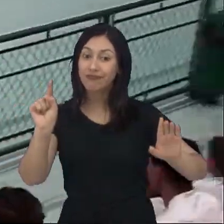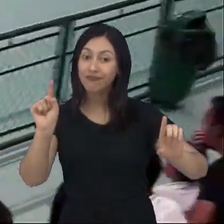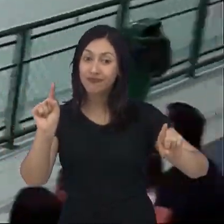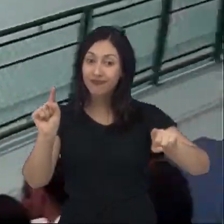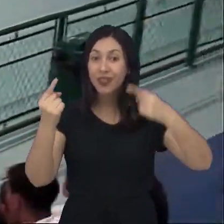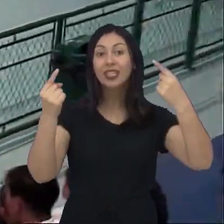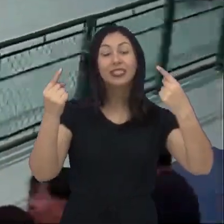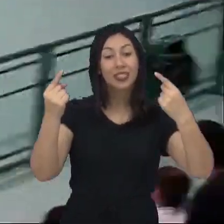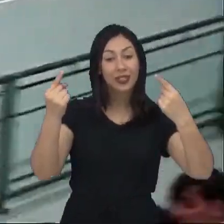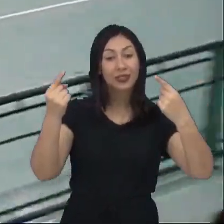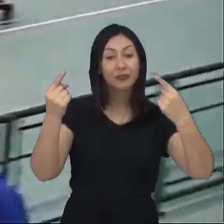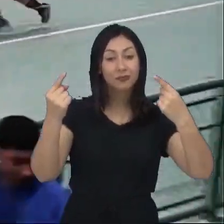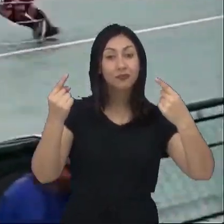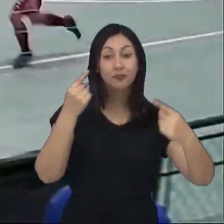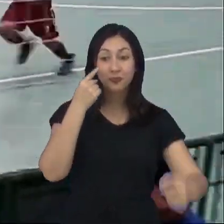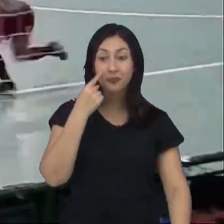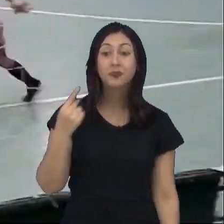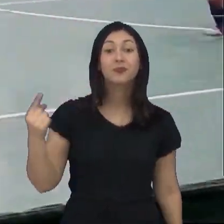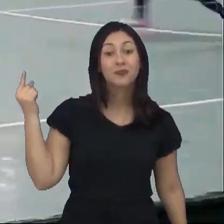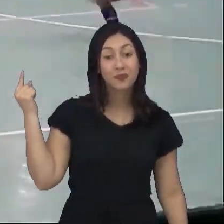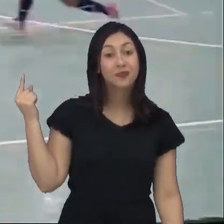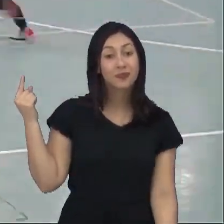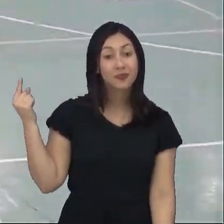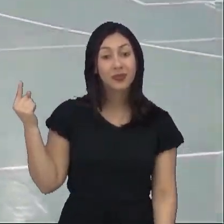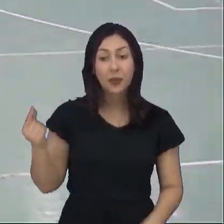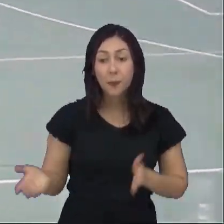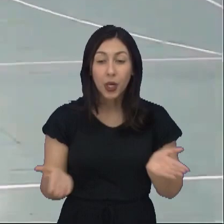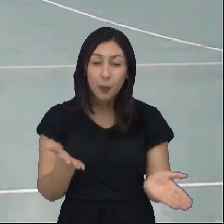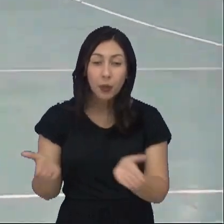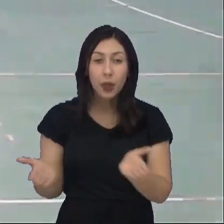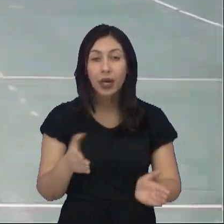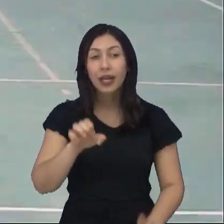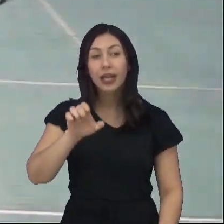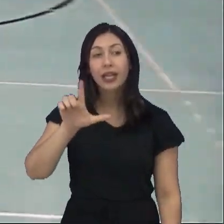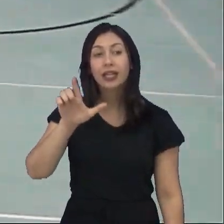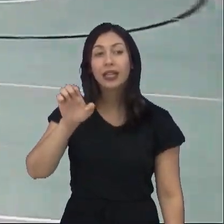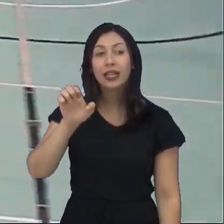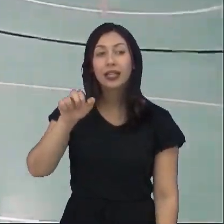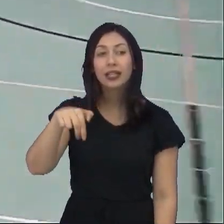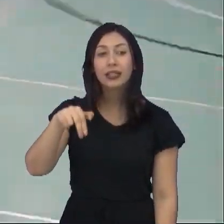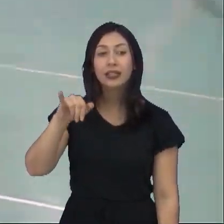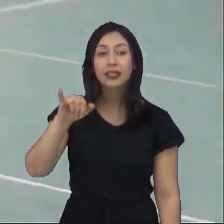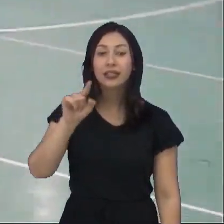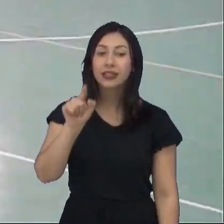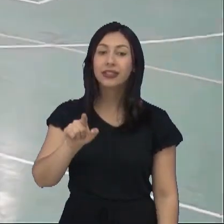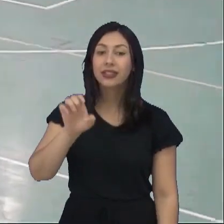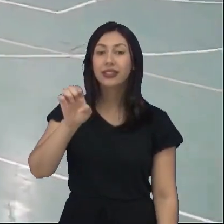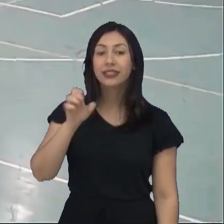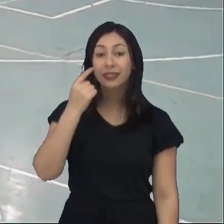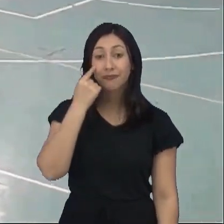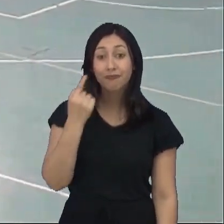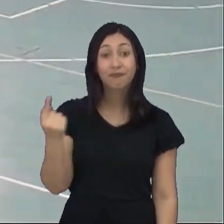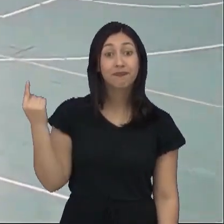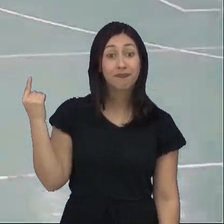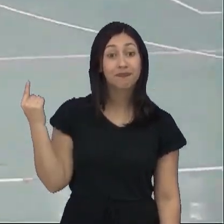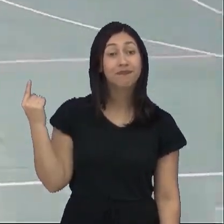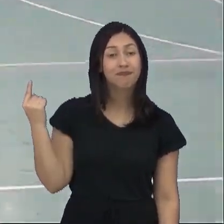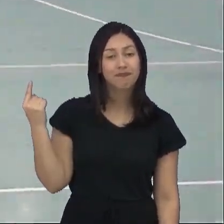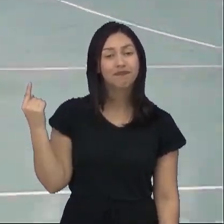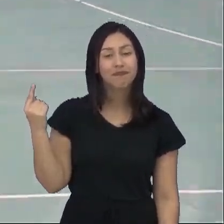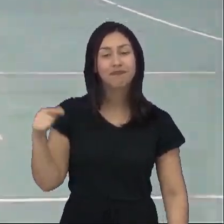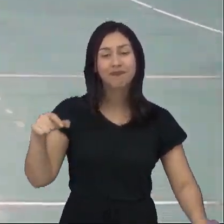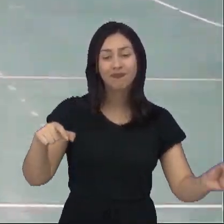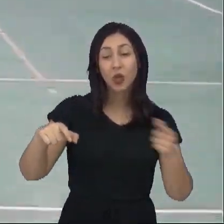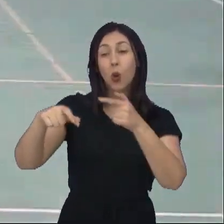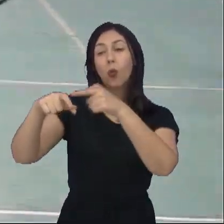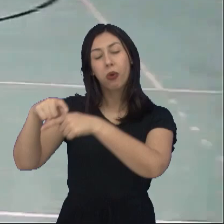depois do replay o Pinda vai empatar bobeira do São José a recuperação é elenise foi levando foi levando E aí mandou o sapato no ângulo da goleira do São